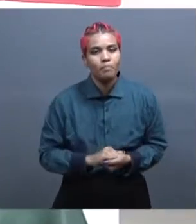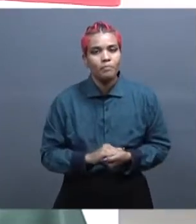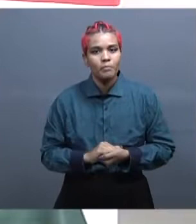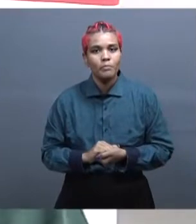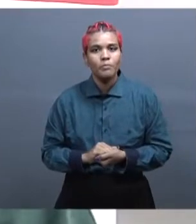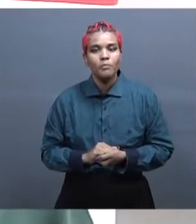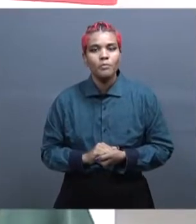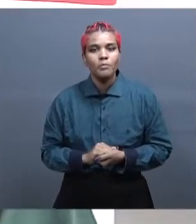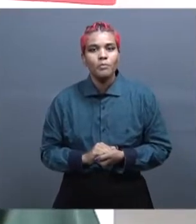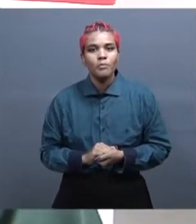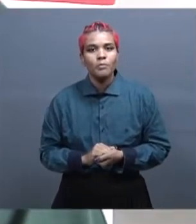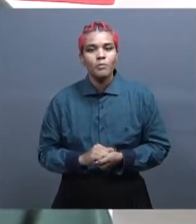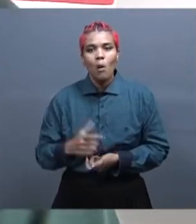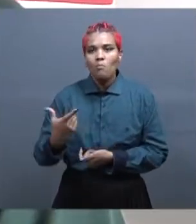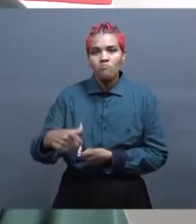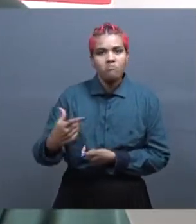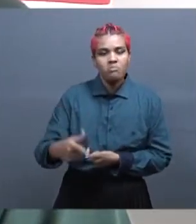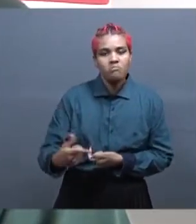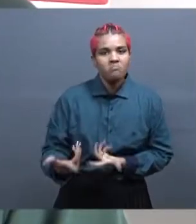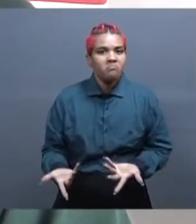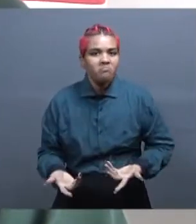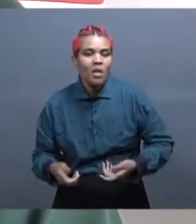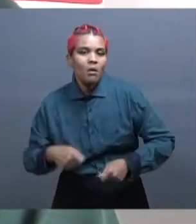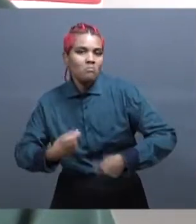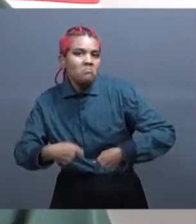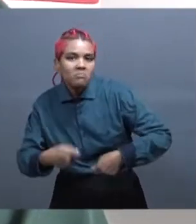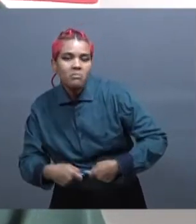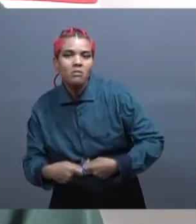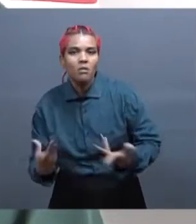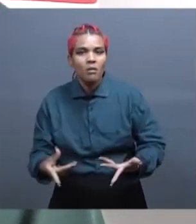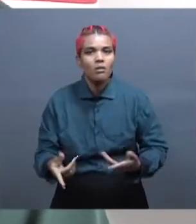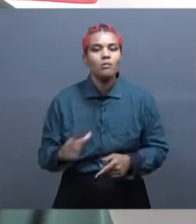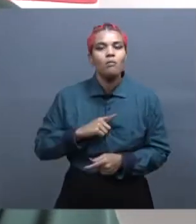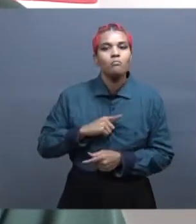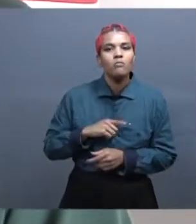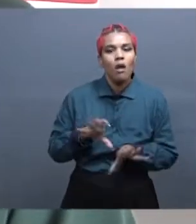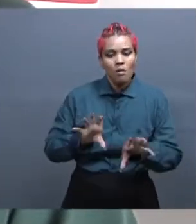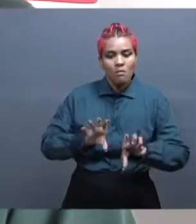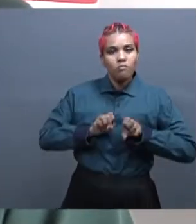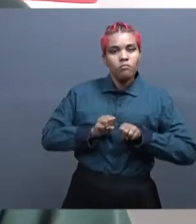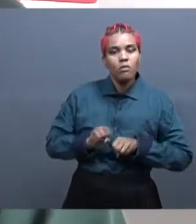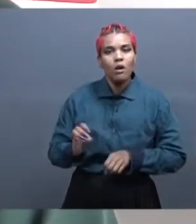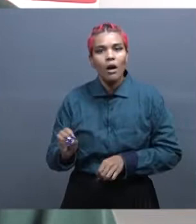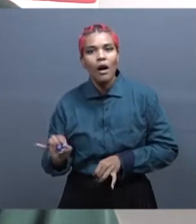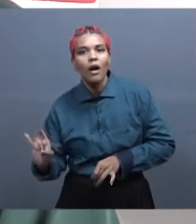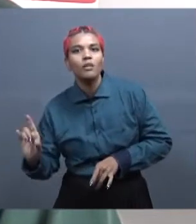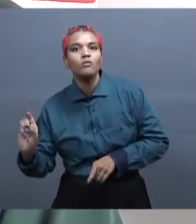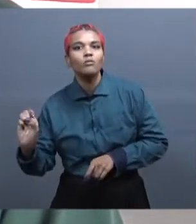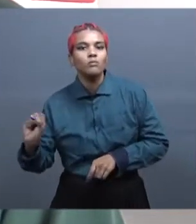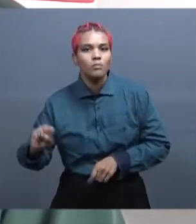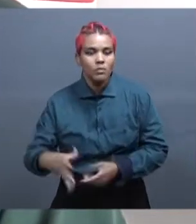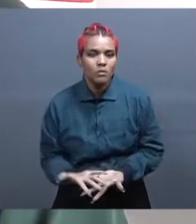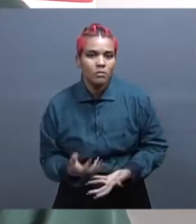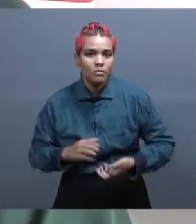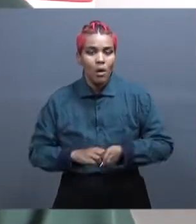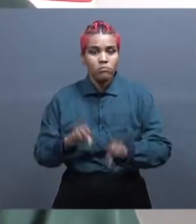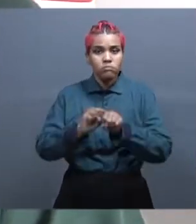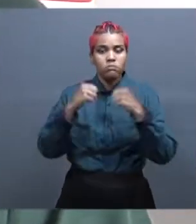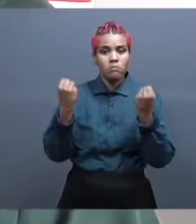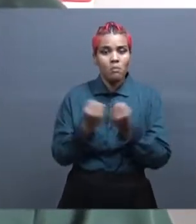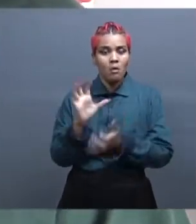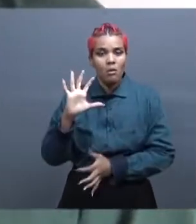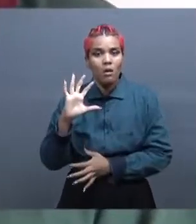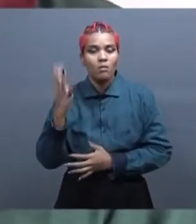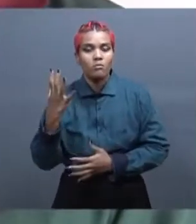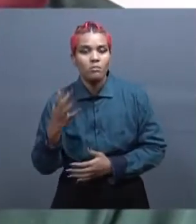eu não preciso ter aids para defender essa causa esse é o lema do simpósio que acontece neste final de semana e também na semana